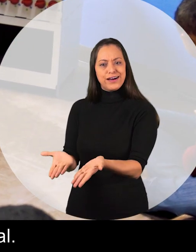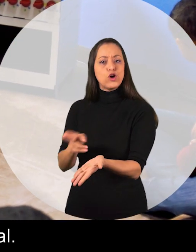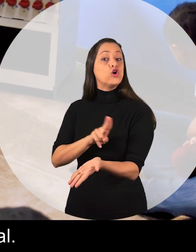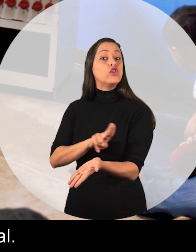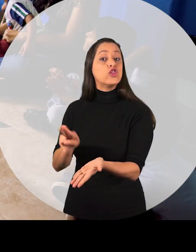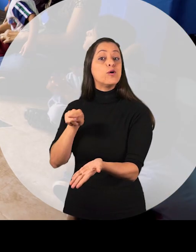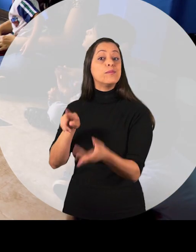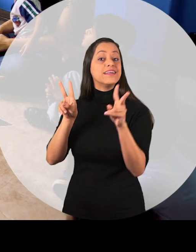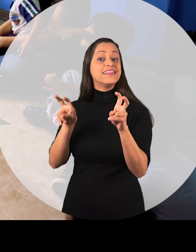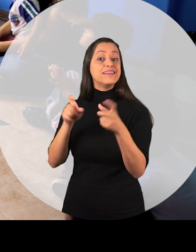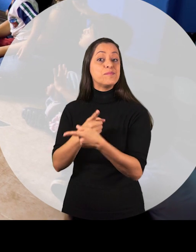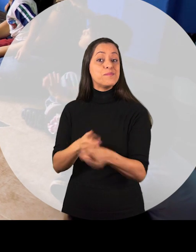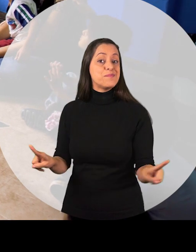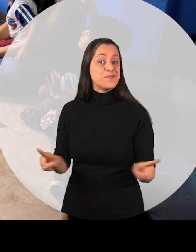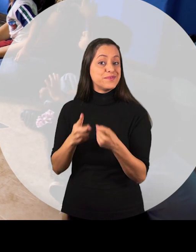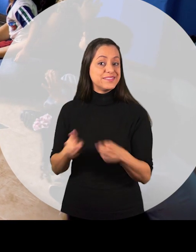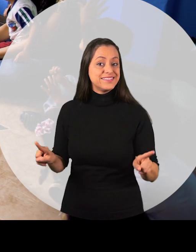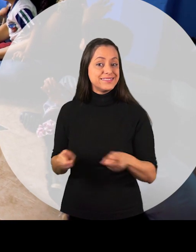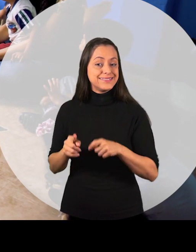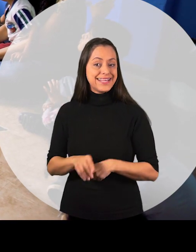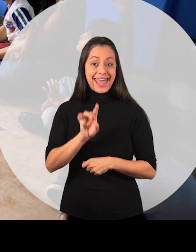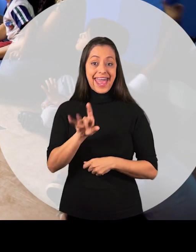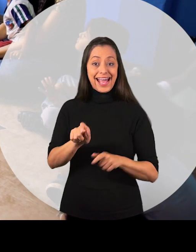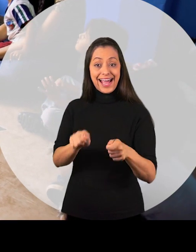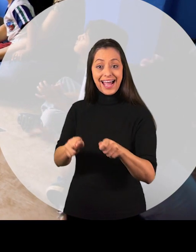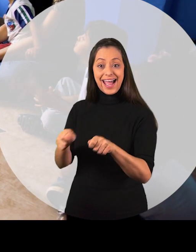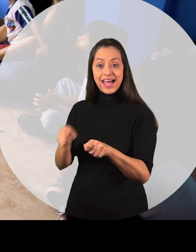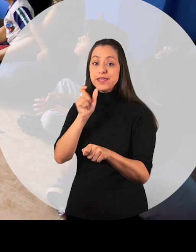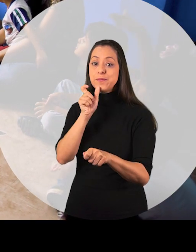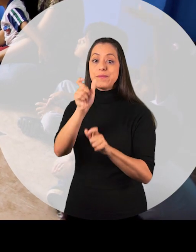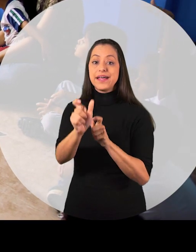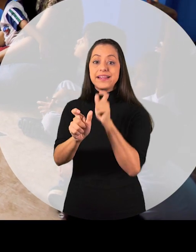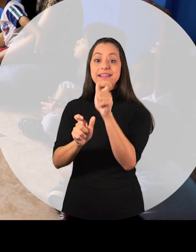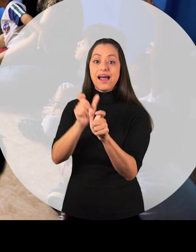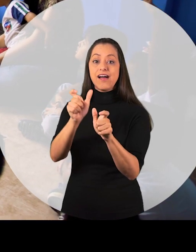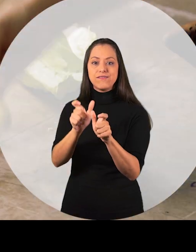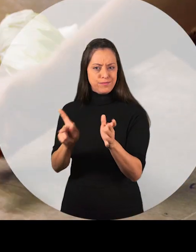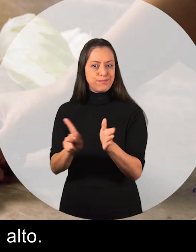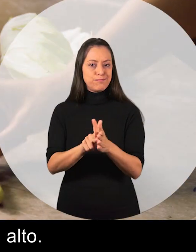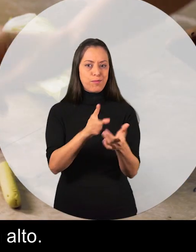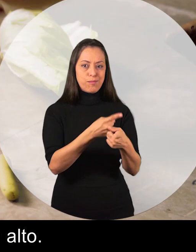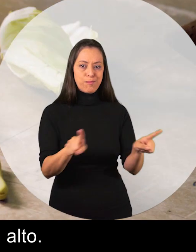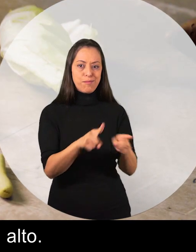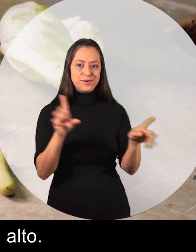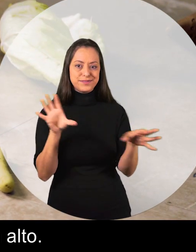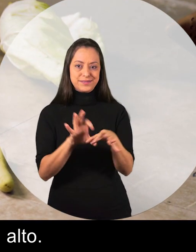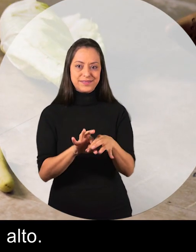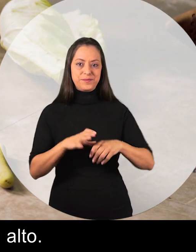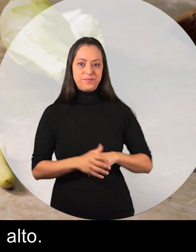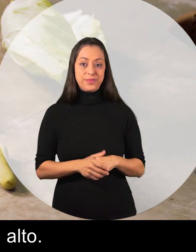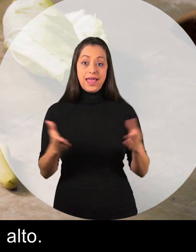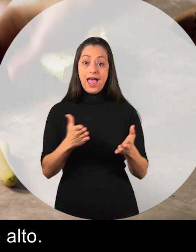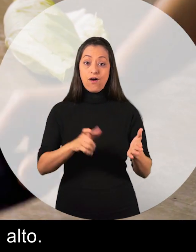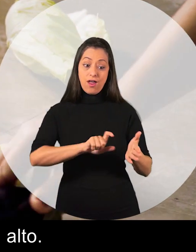é Fogão Musical. Cada botãozinho vai falar as palavrinhas da música. E assim a vai cantar a